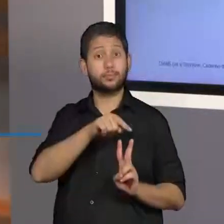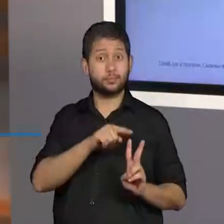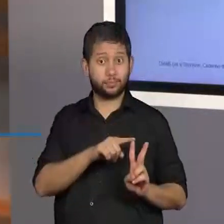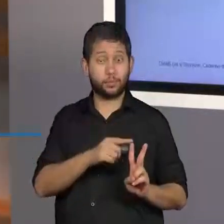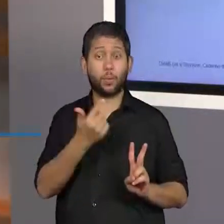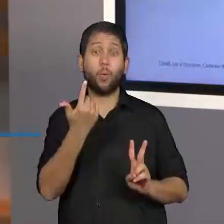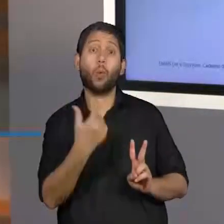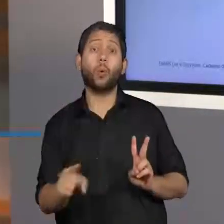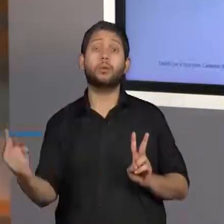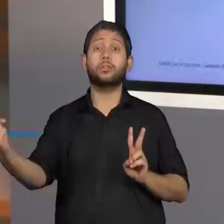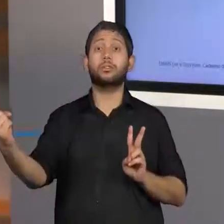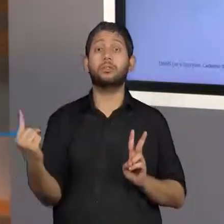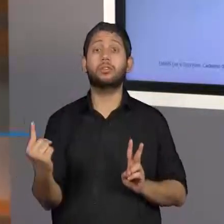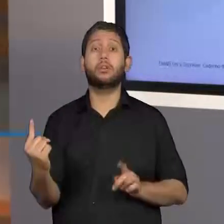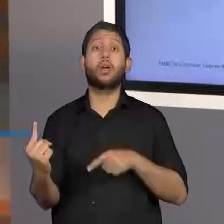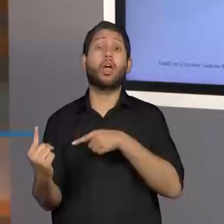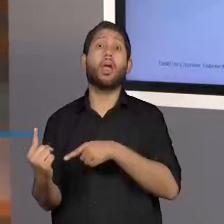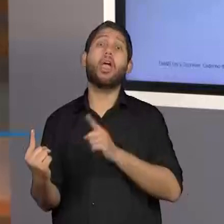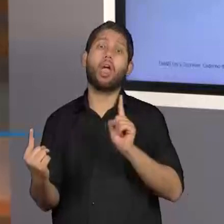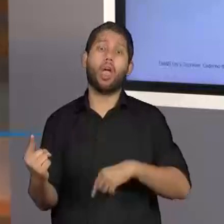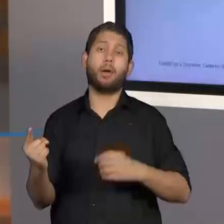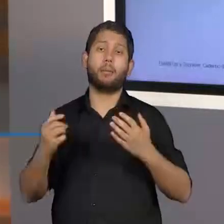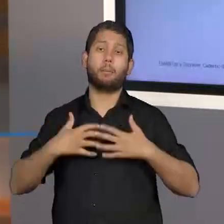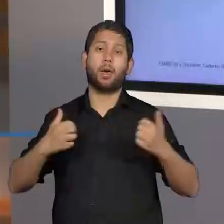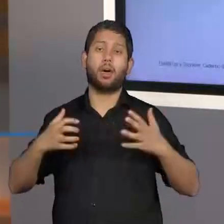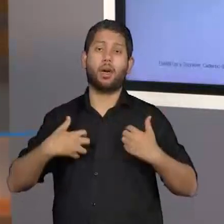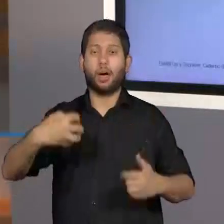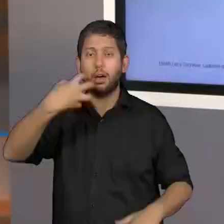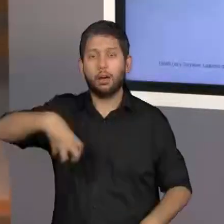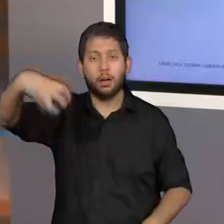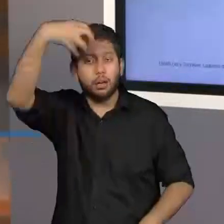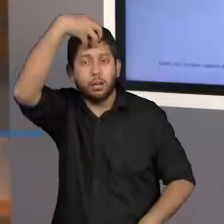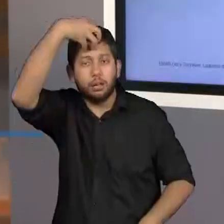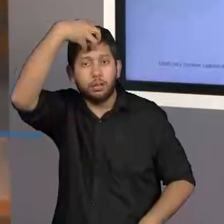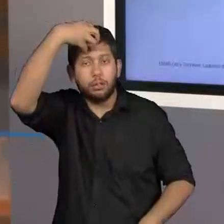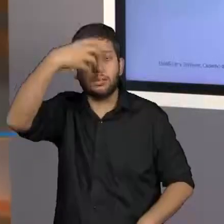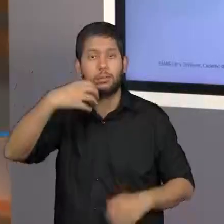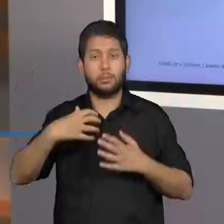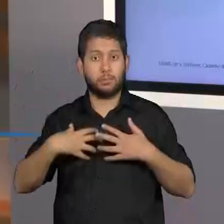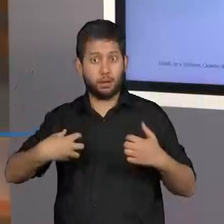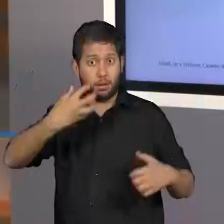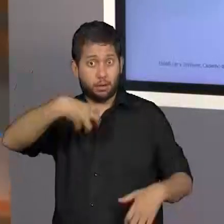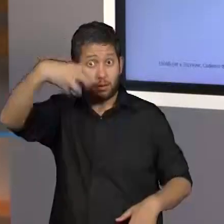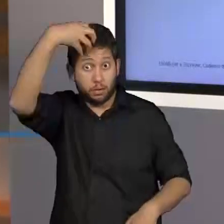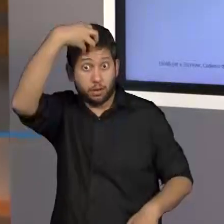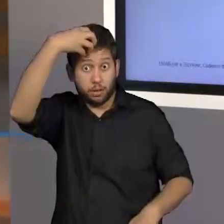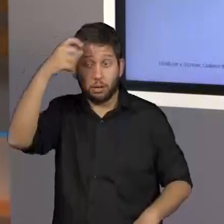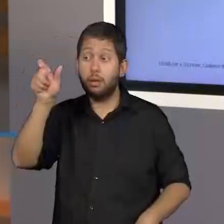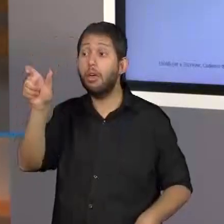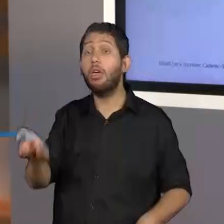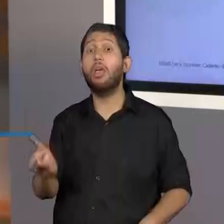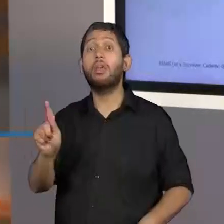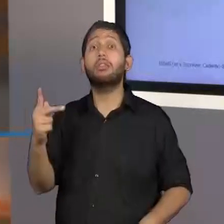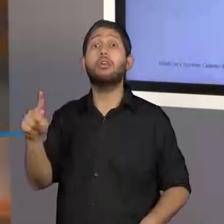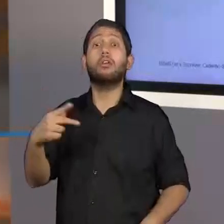terceiro personagem? O rei. E o rei? Como que você descreveria o